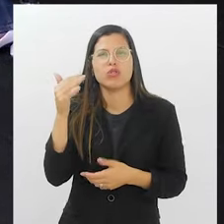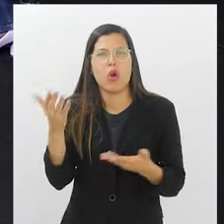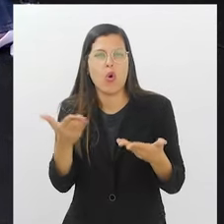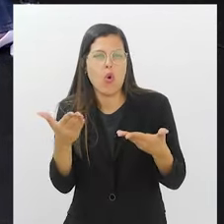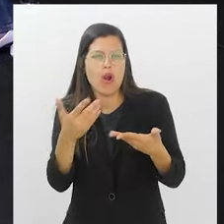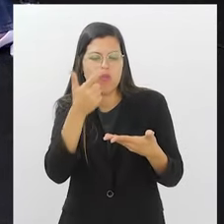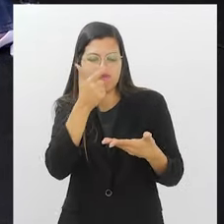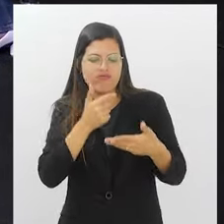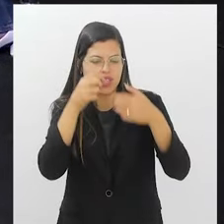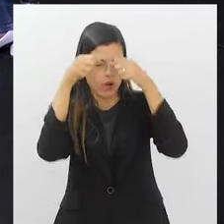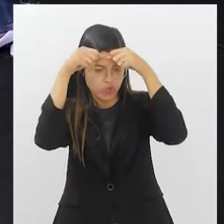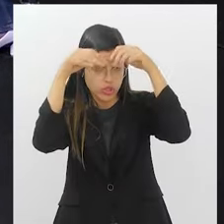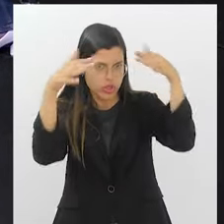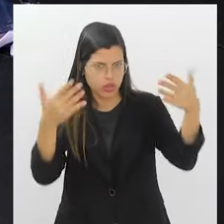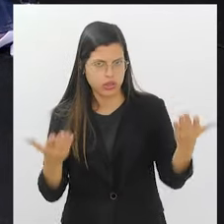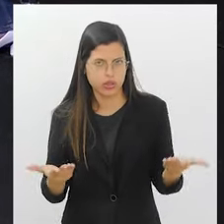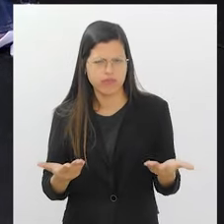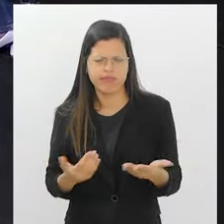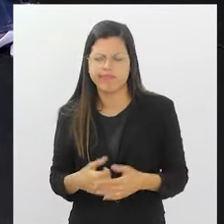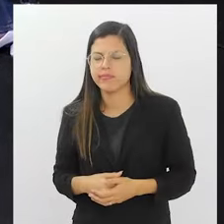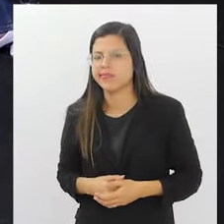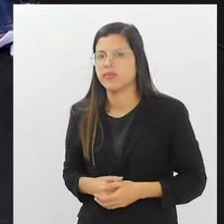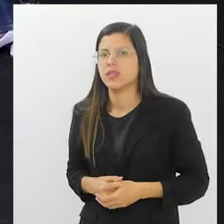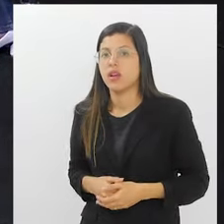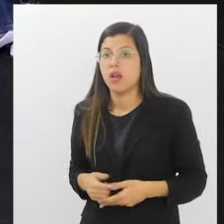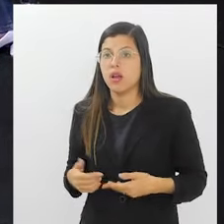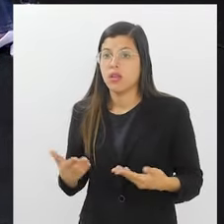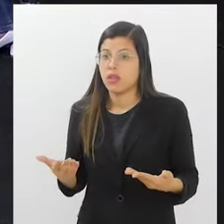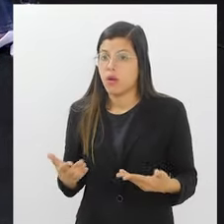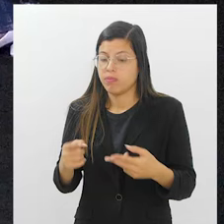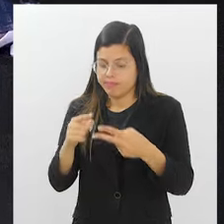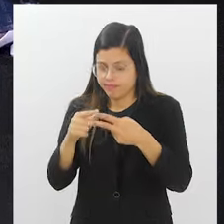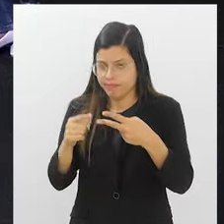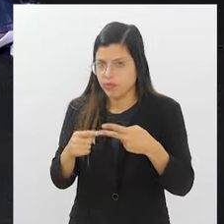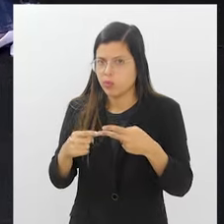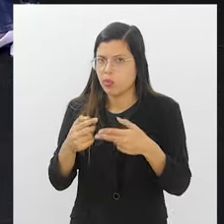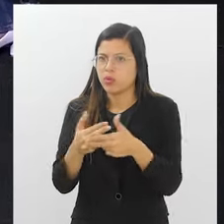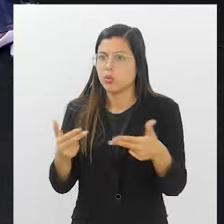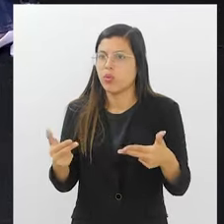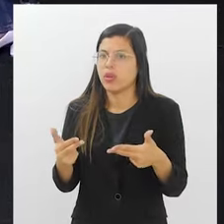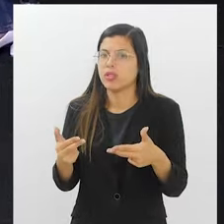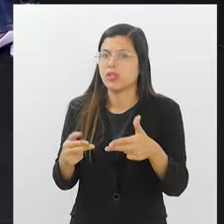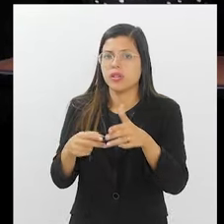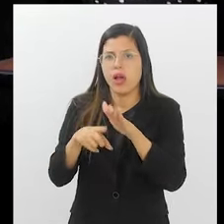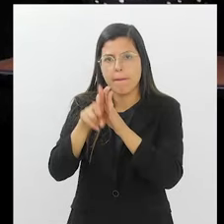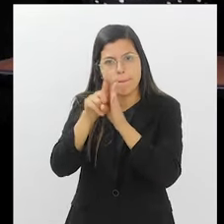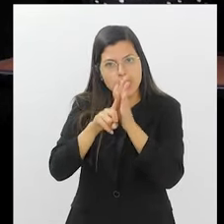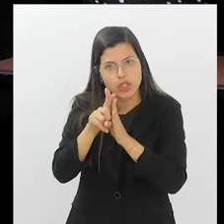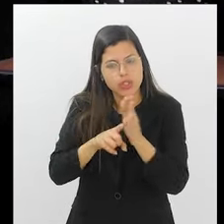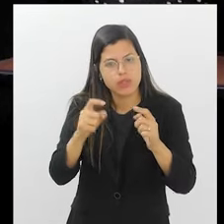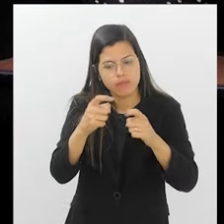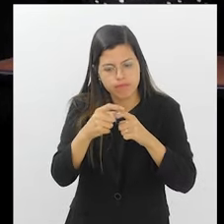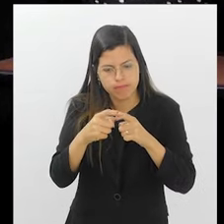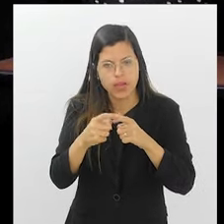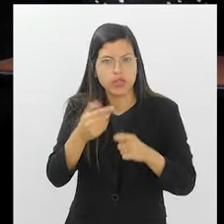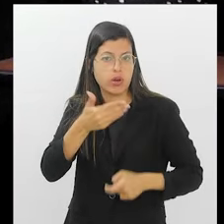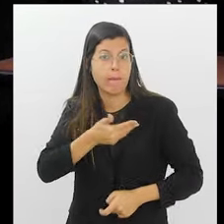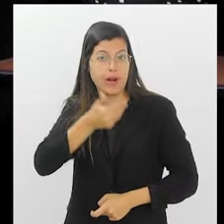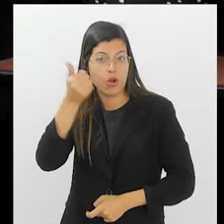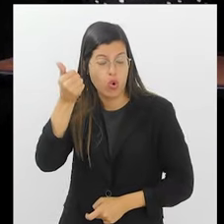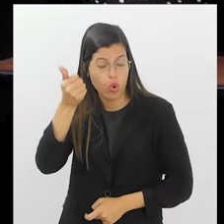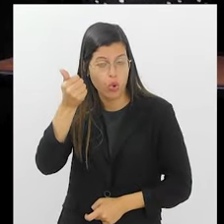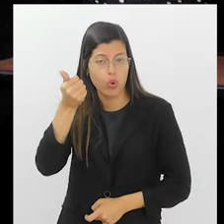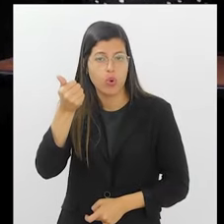várias questões, né? Várias. Uma é que, realmente, o processo diagnóstico ficou mais